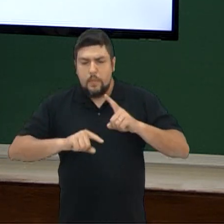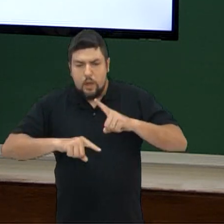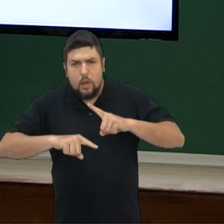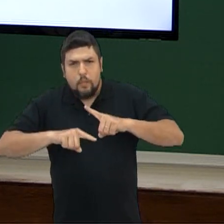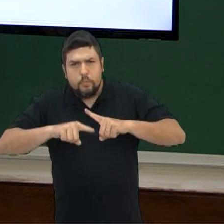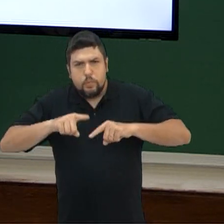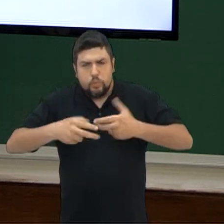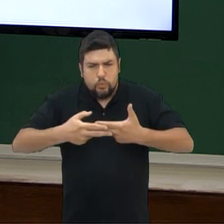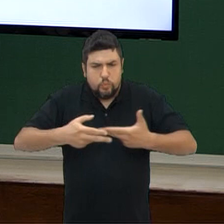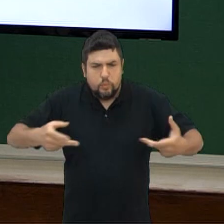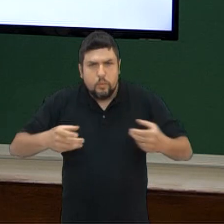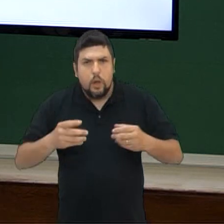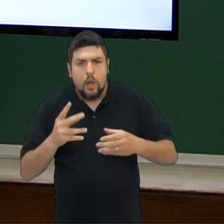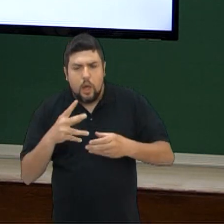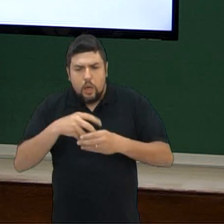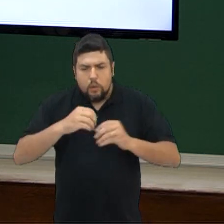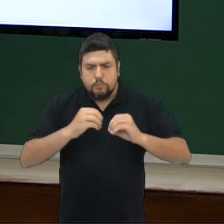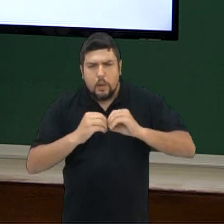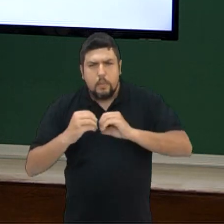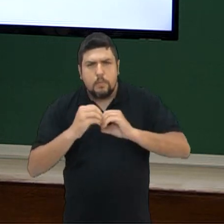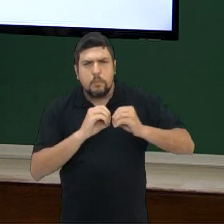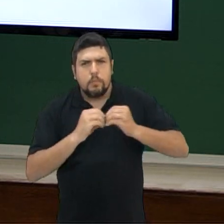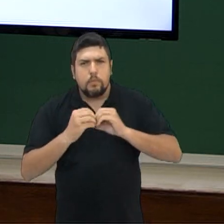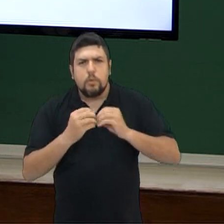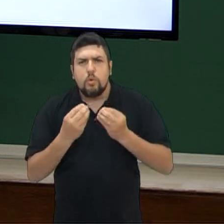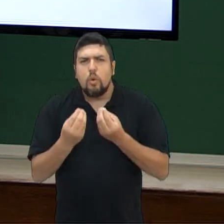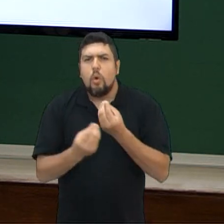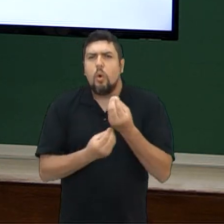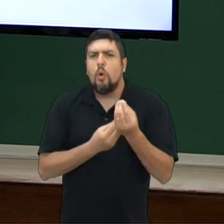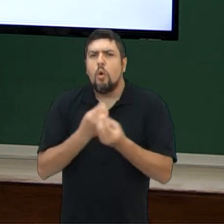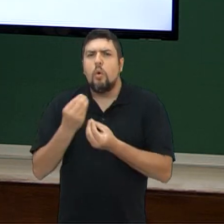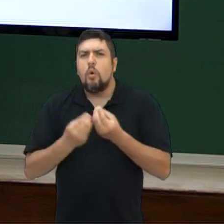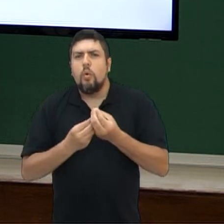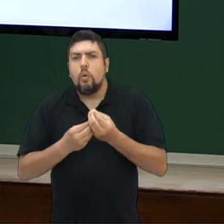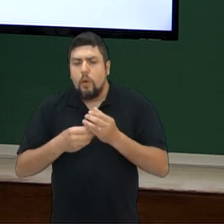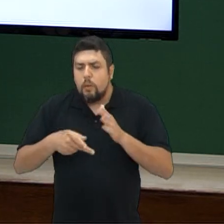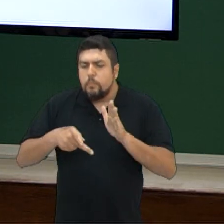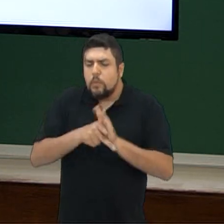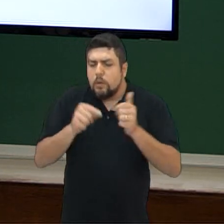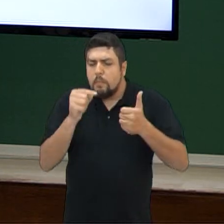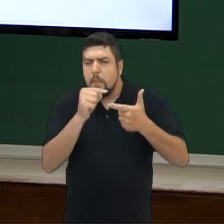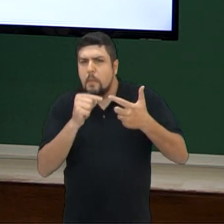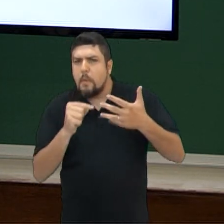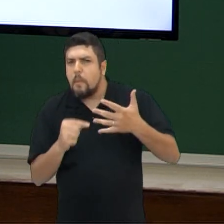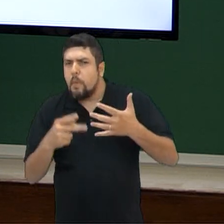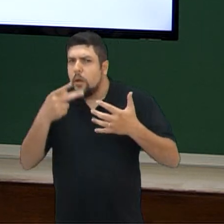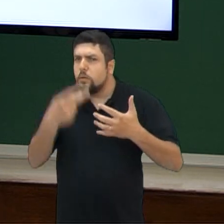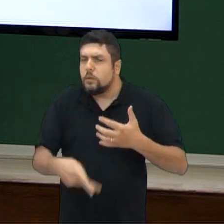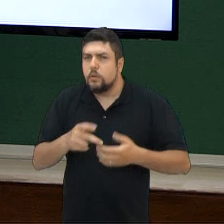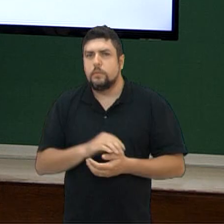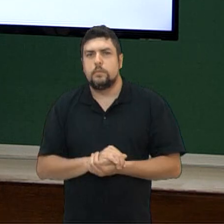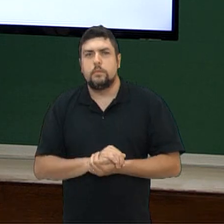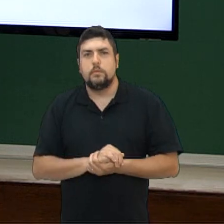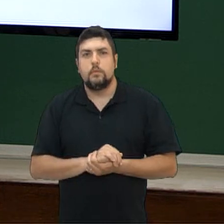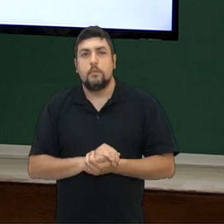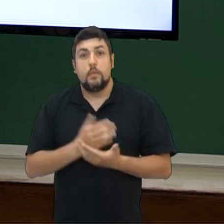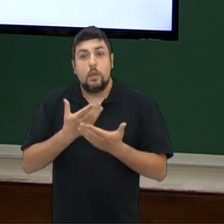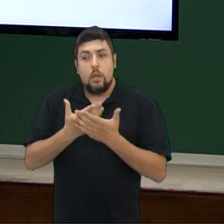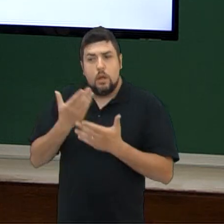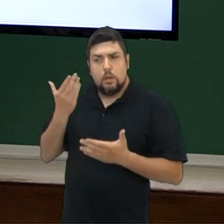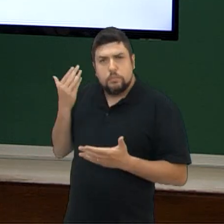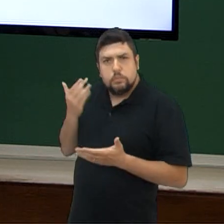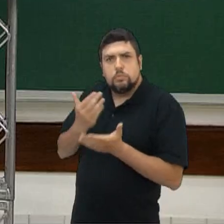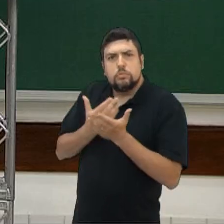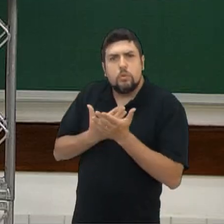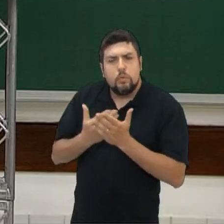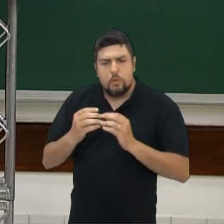compostos moleculares. Ah, professor, compostos moleculares a gente começou a ver na aula passada?